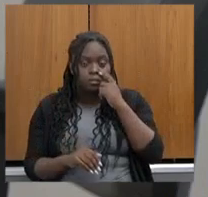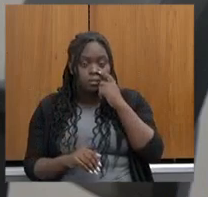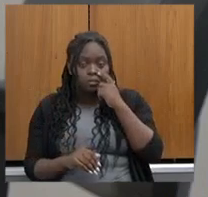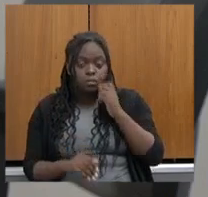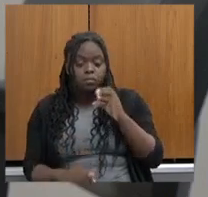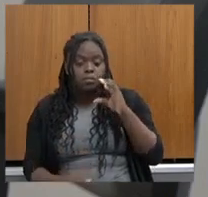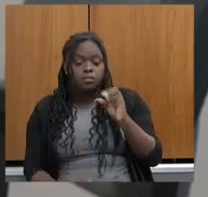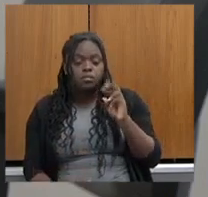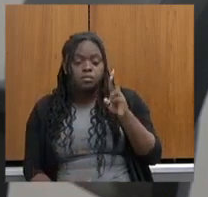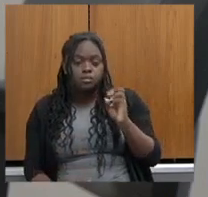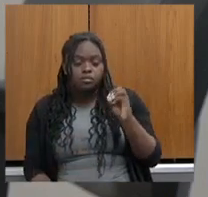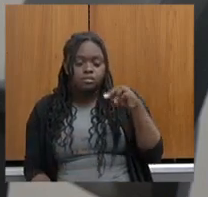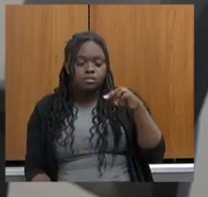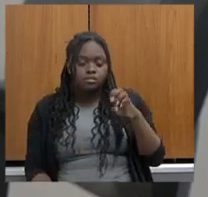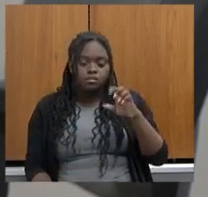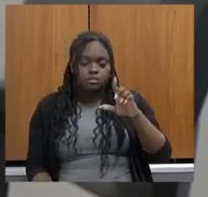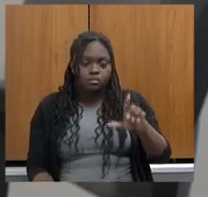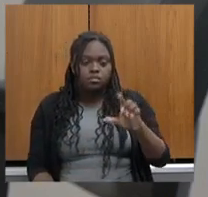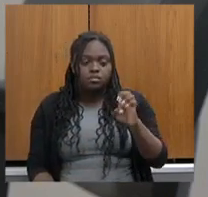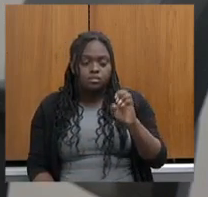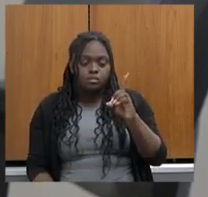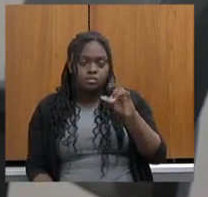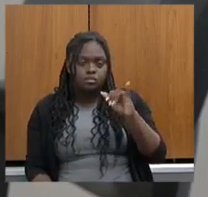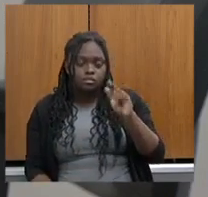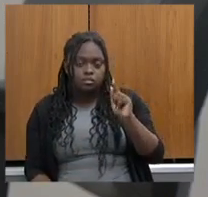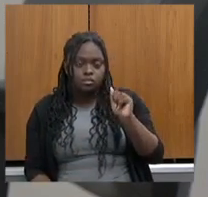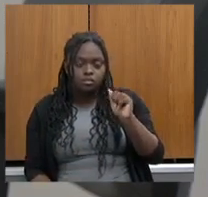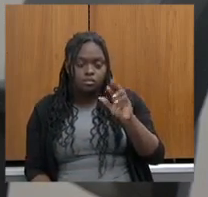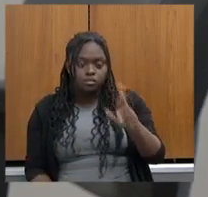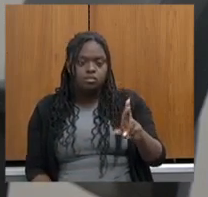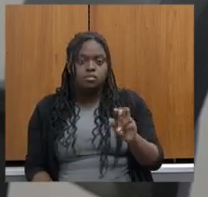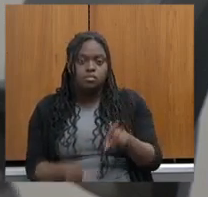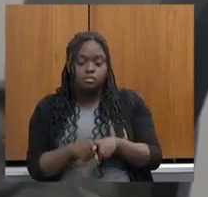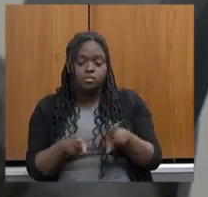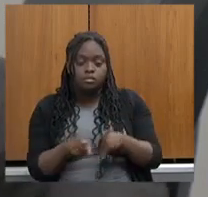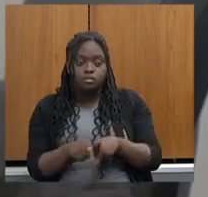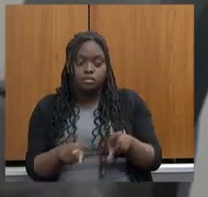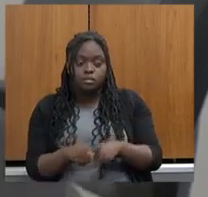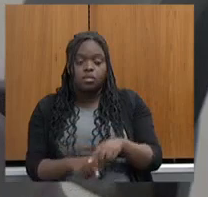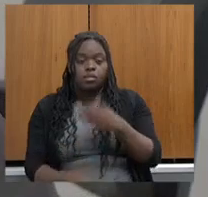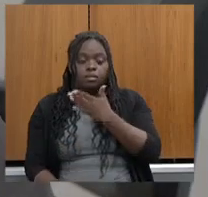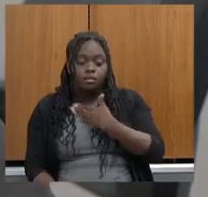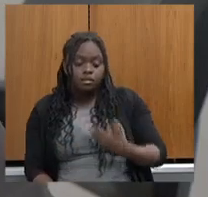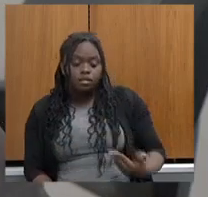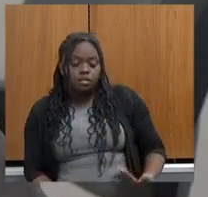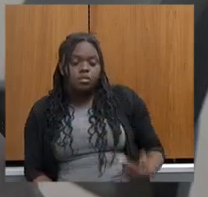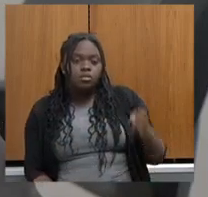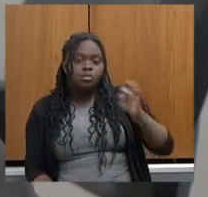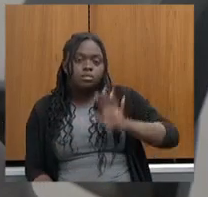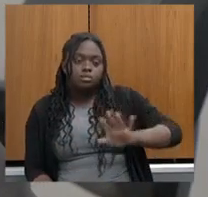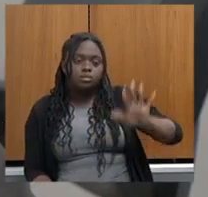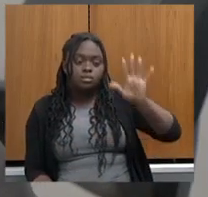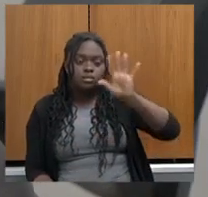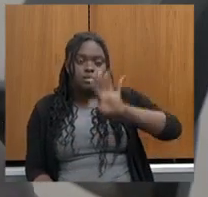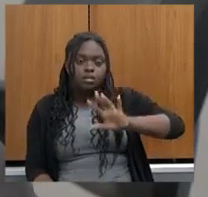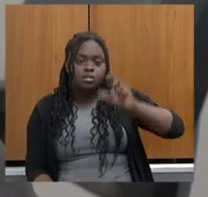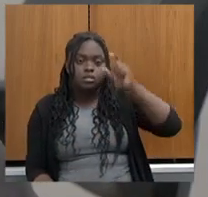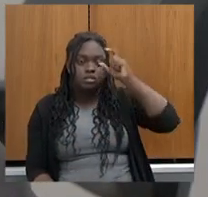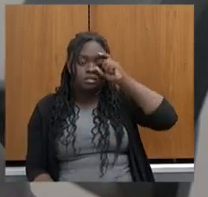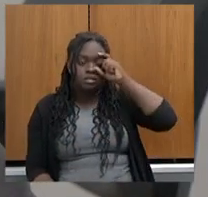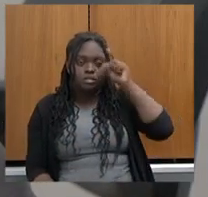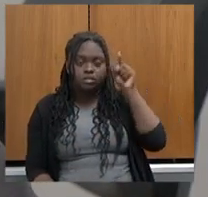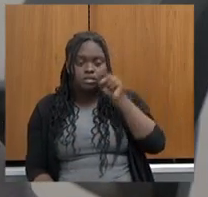Edgar Estevão da Silva ao governador do Estado Romeu Silva Neto